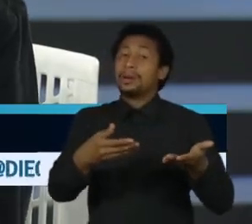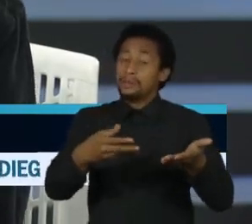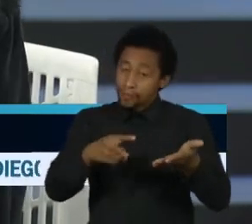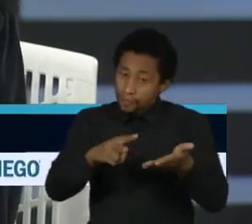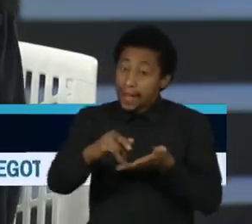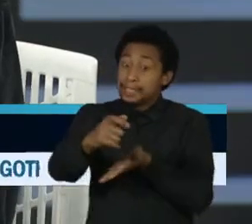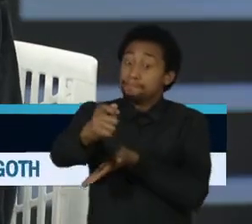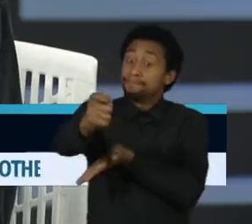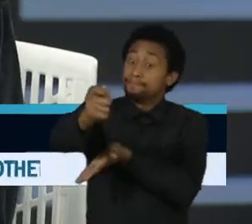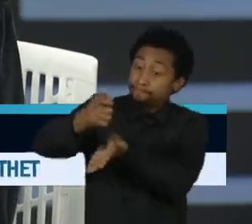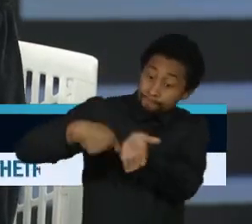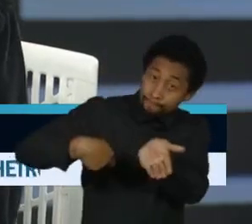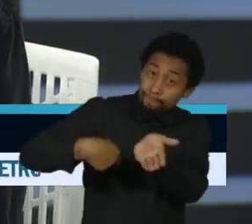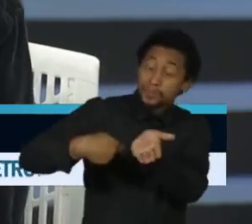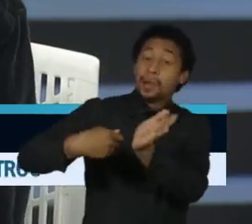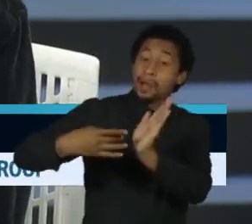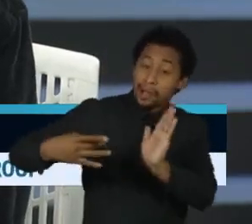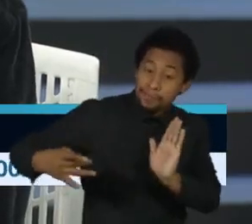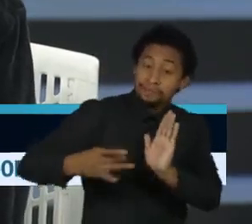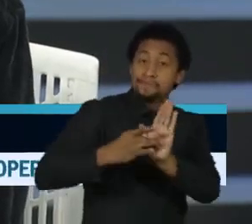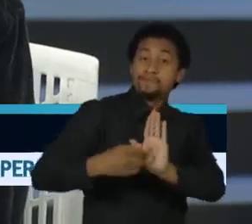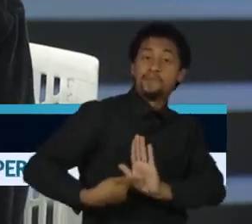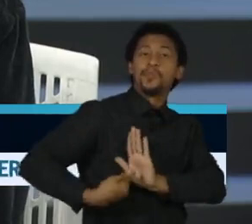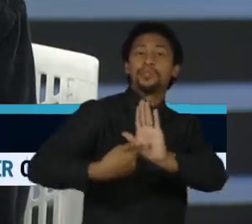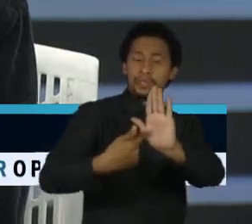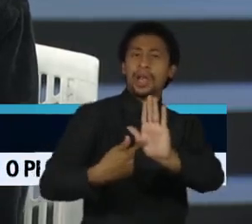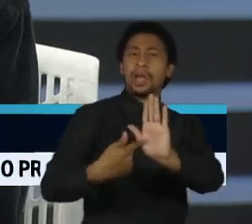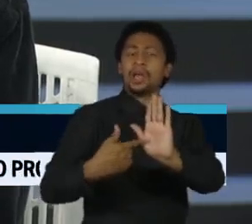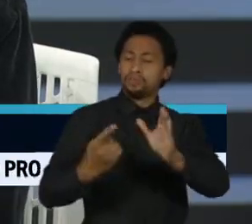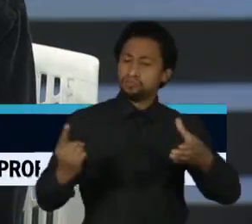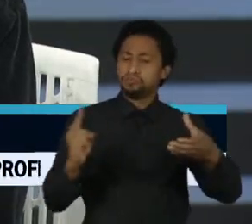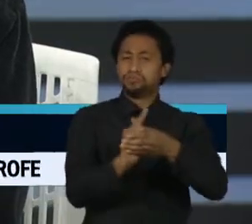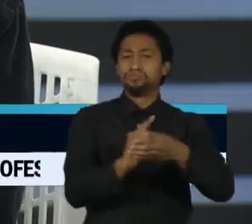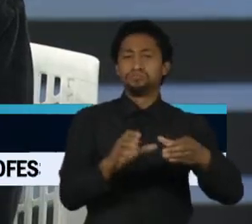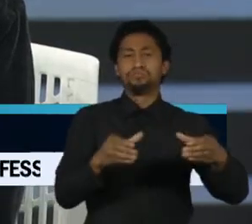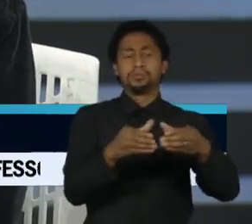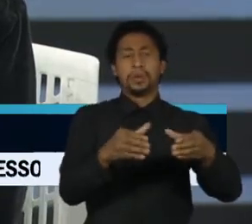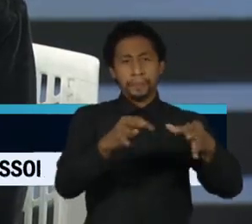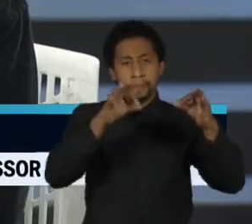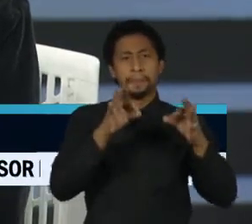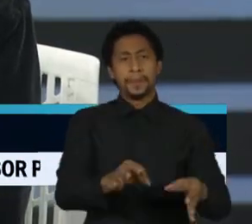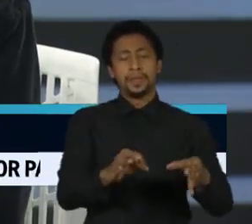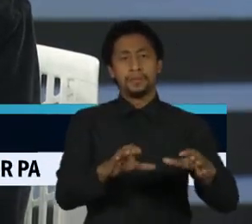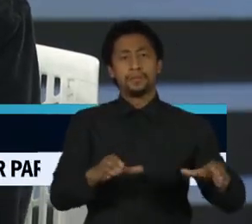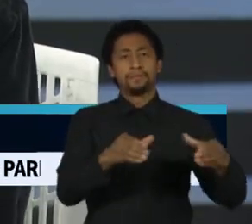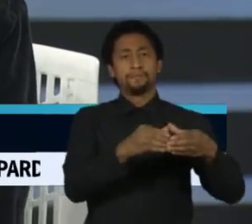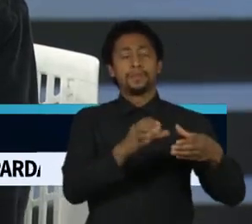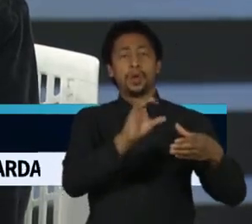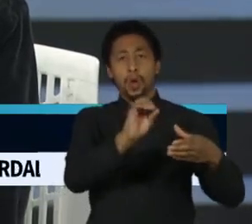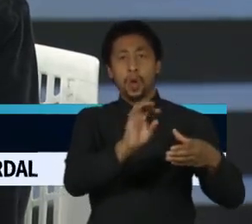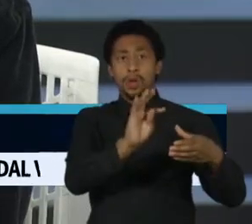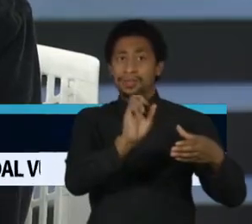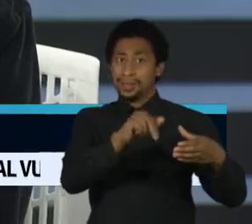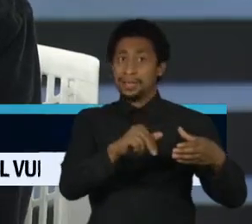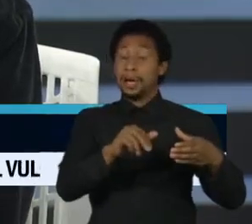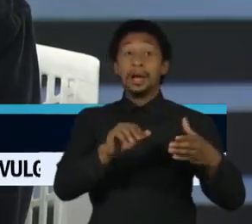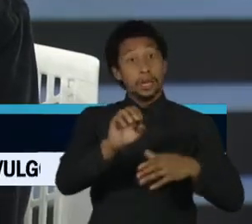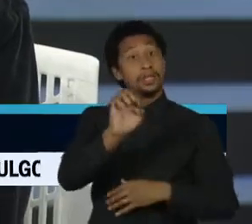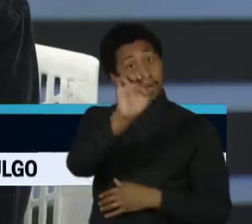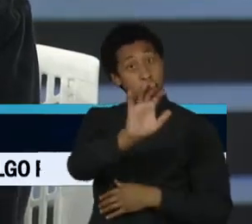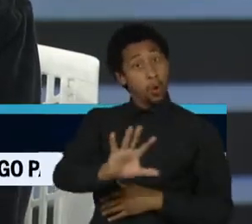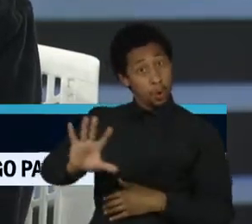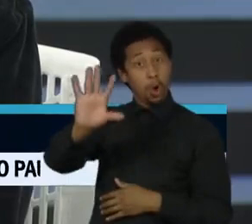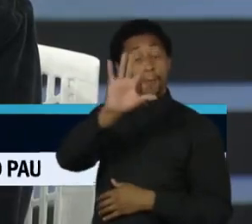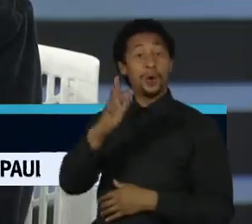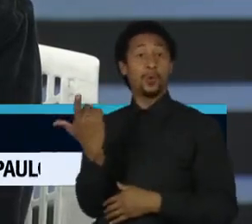da aliança também, né? E uma sinalização da Europa mais